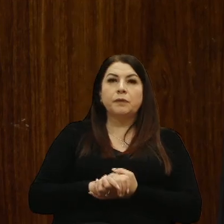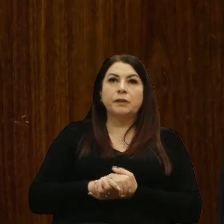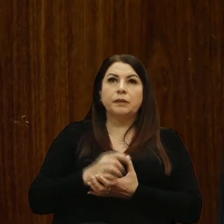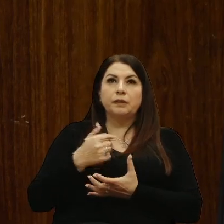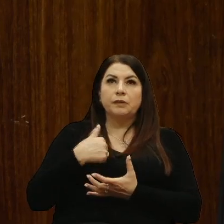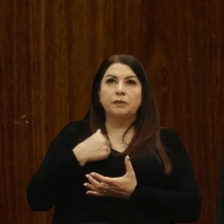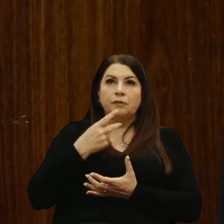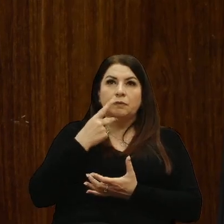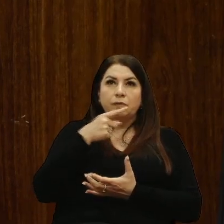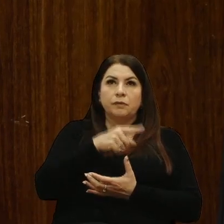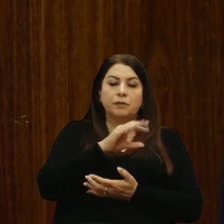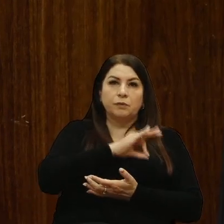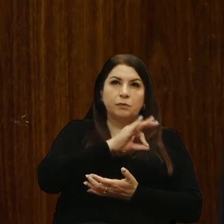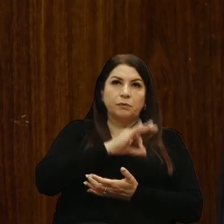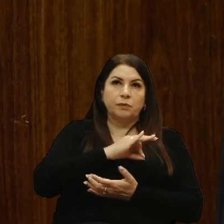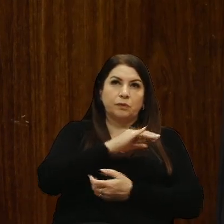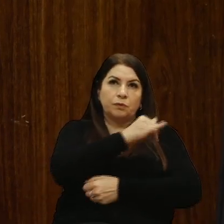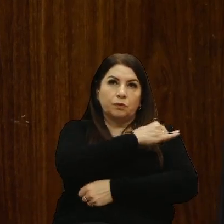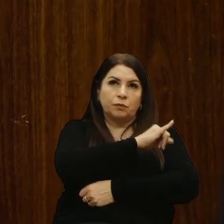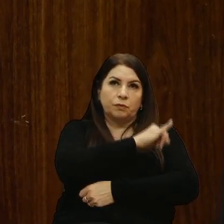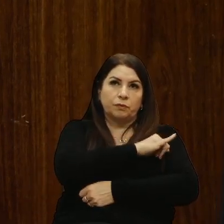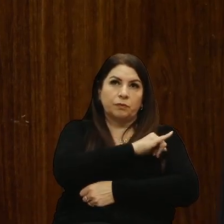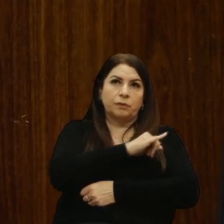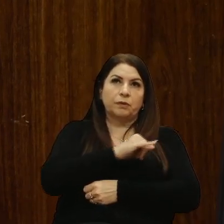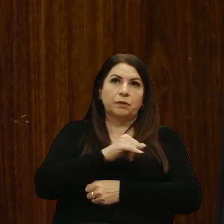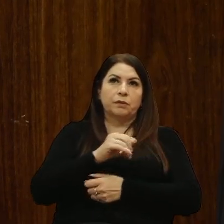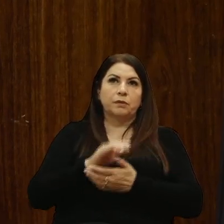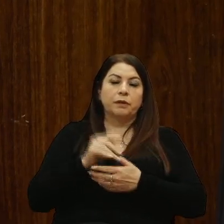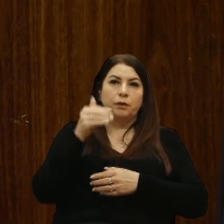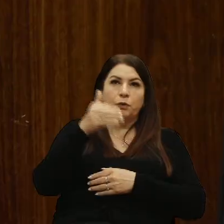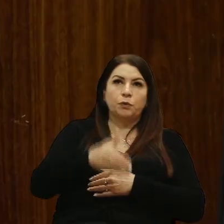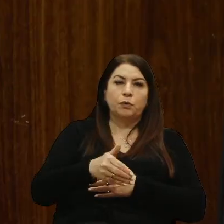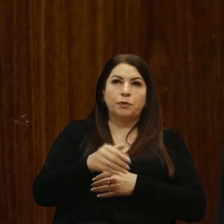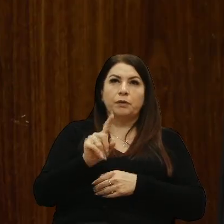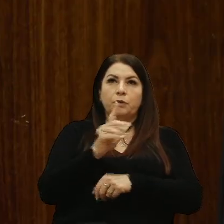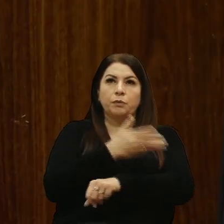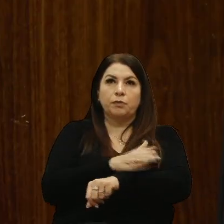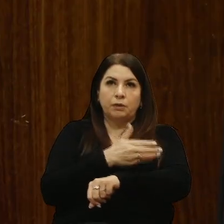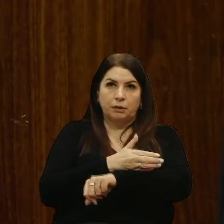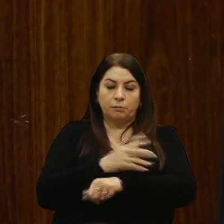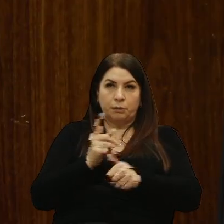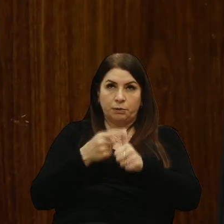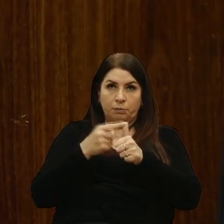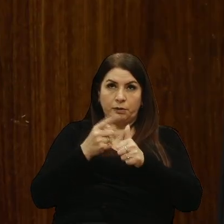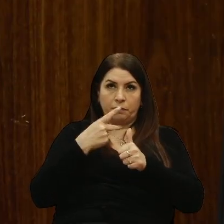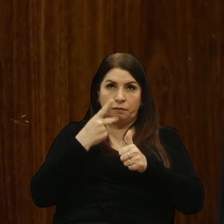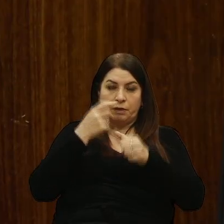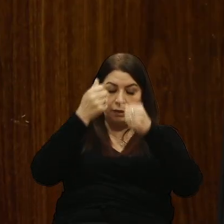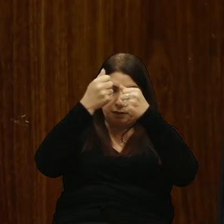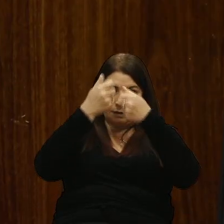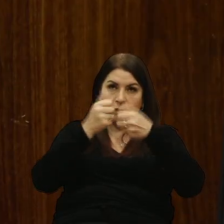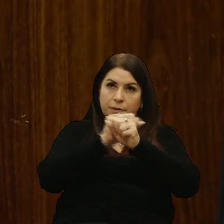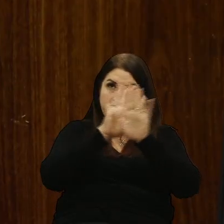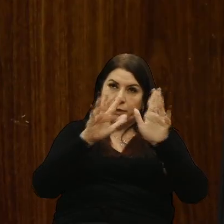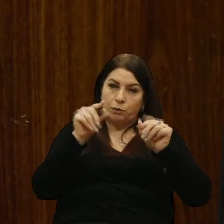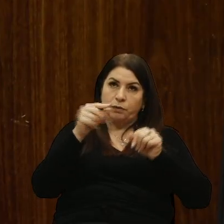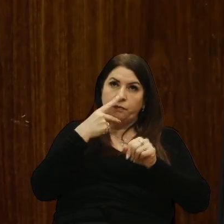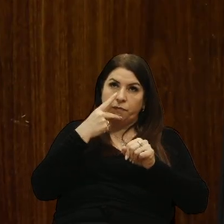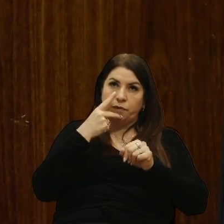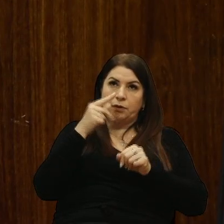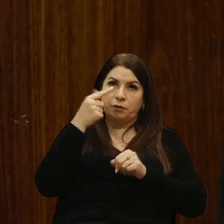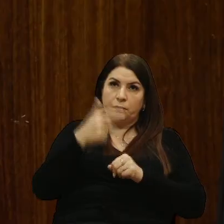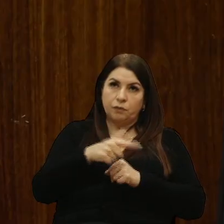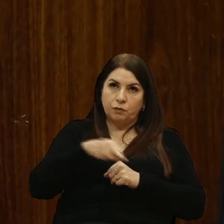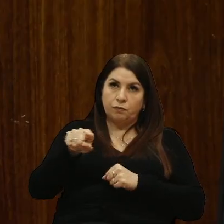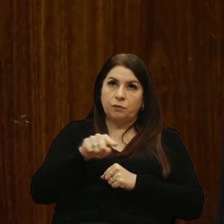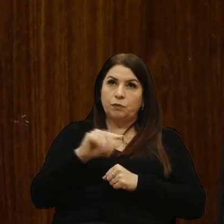eu disse que a polícia do Rio de Janeiro, que entrou lá, não é treinada. Primeiro, eu quero só esclarecer o que eu disse, o que eu